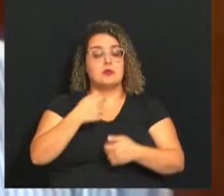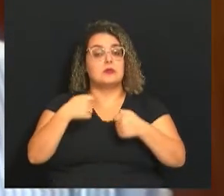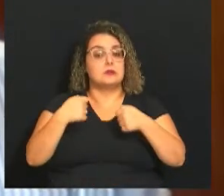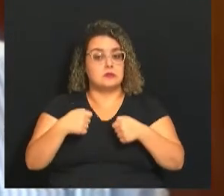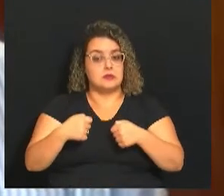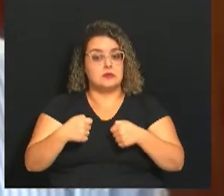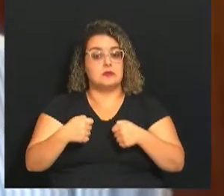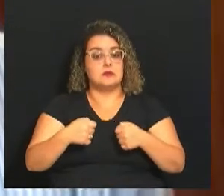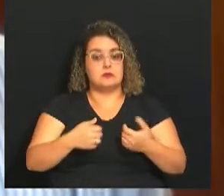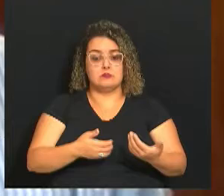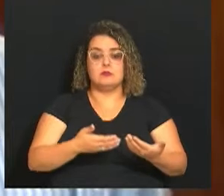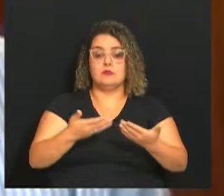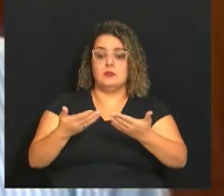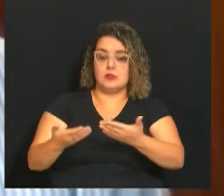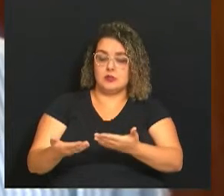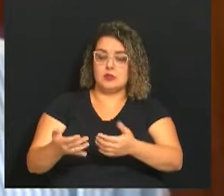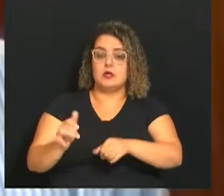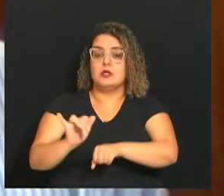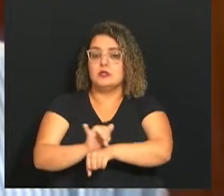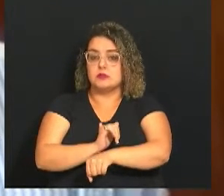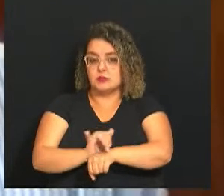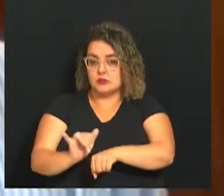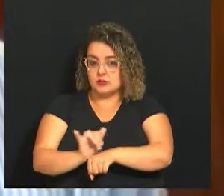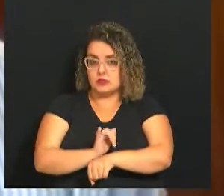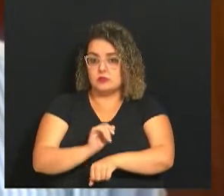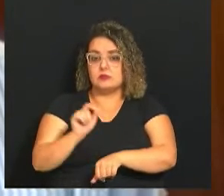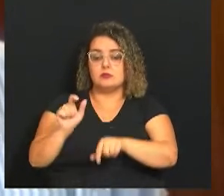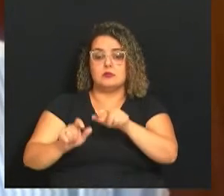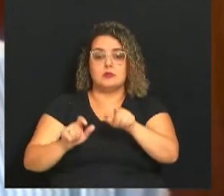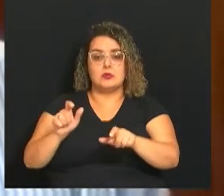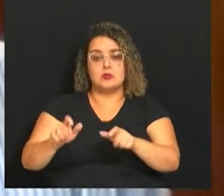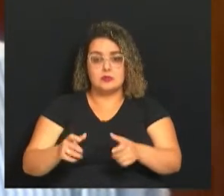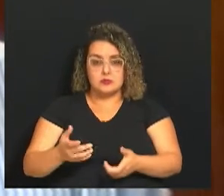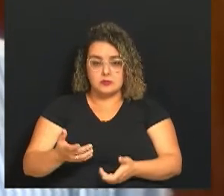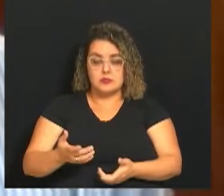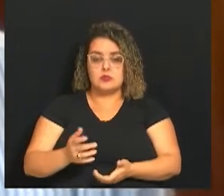apresentar ferramentas para que essas pessoas possam aí